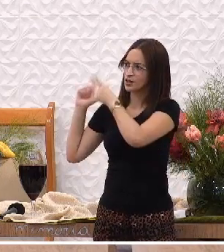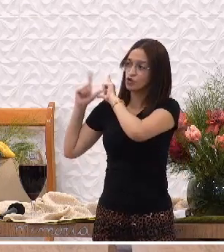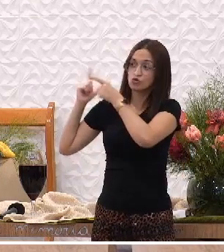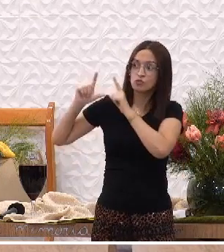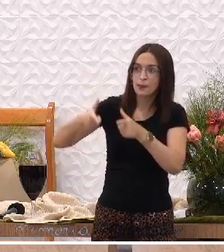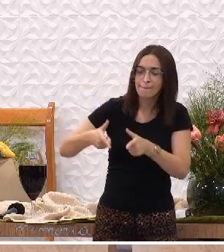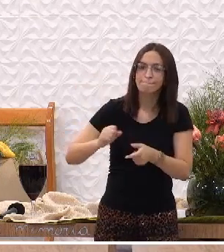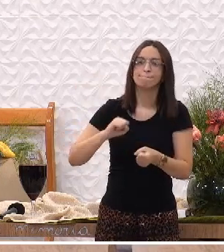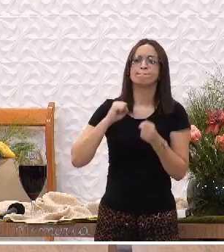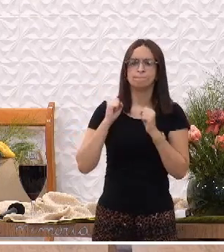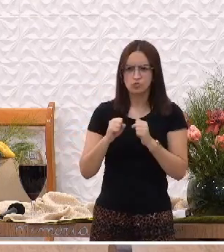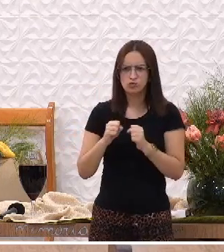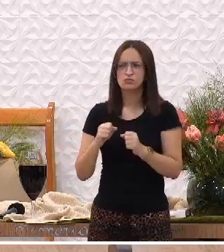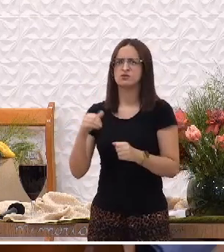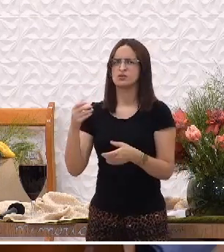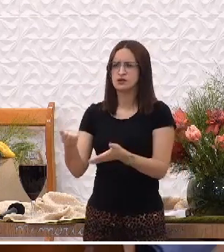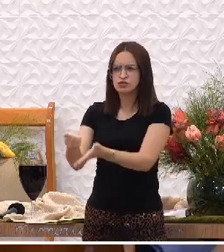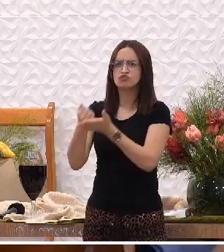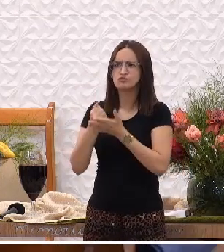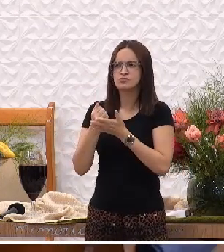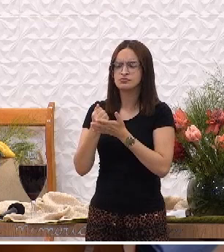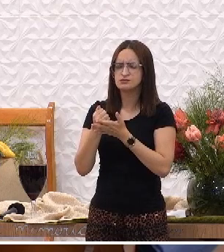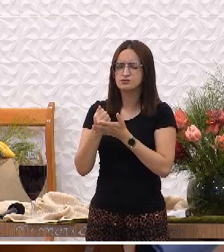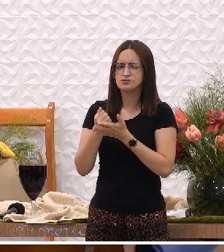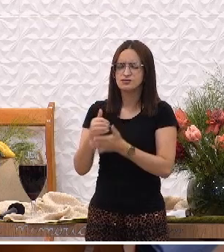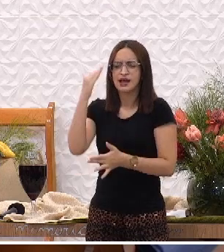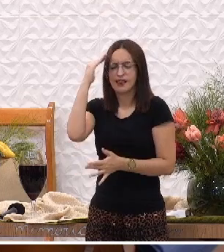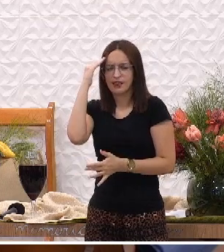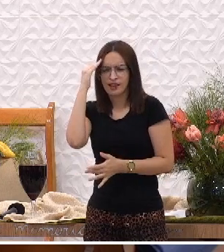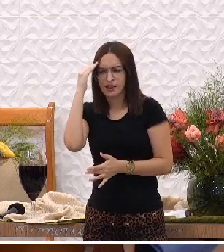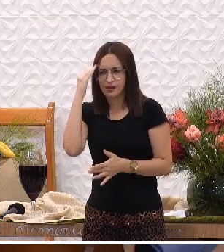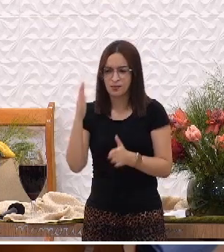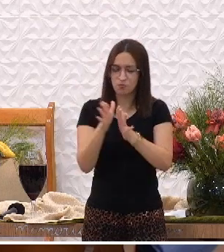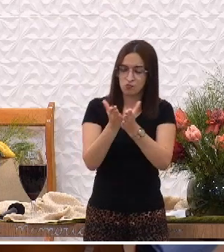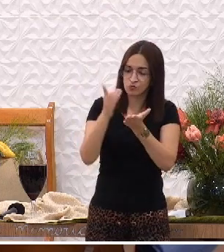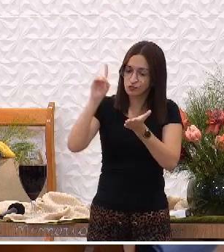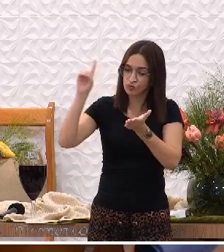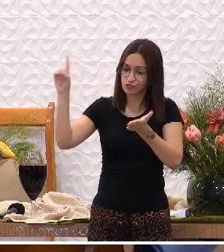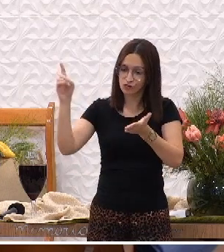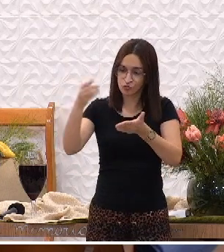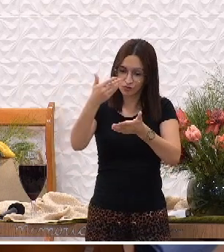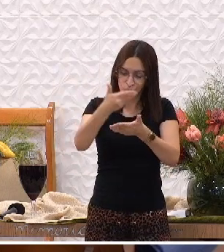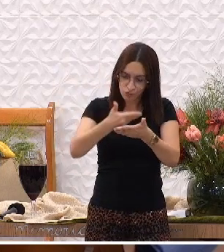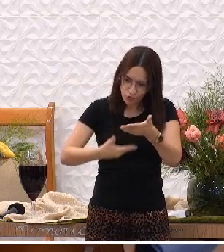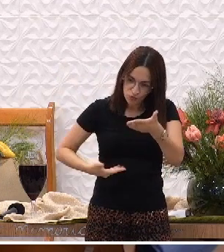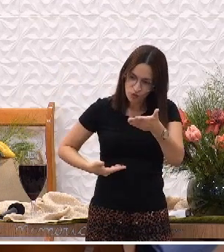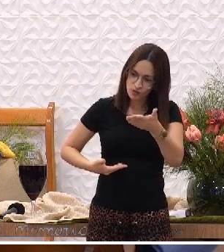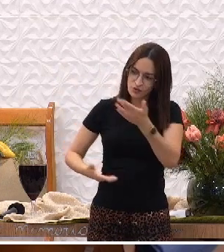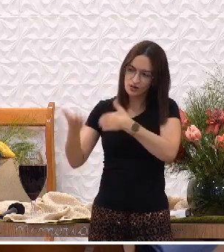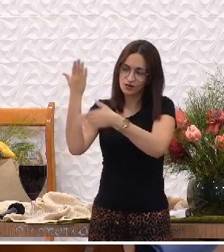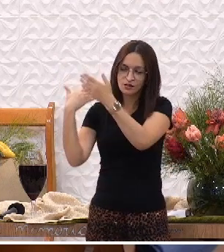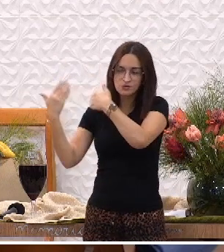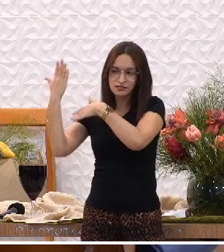Escrituras, tá? Muitas vezes, coisas como a história e a arqueologia nos ajudam a ter uma compreensão correta das